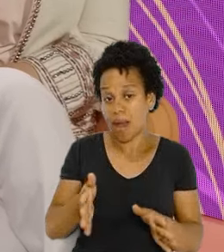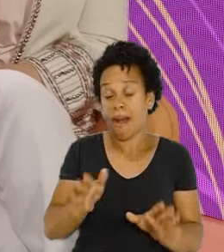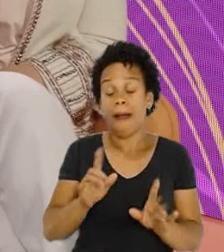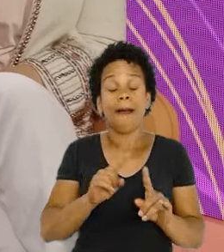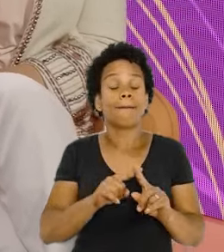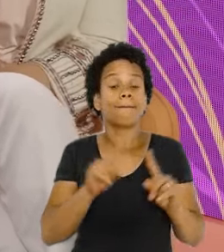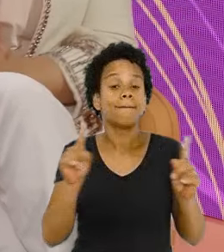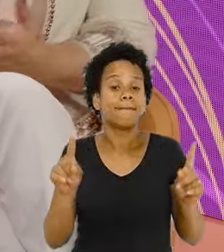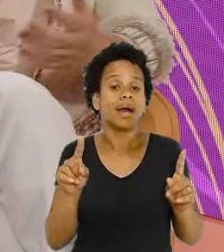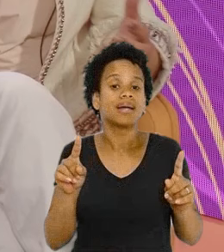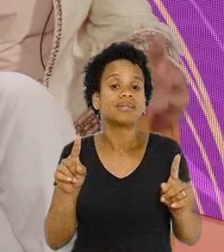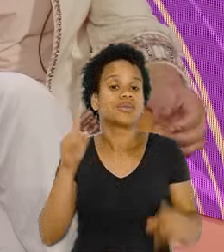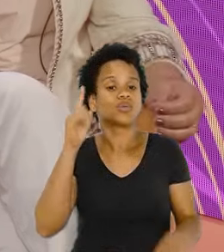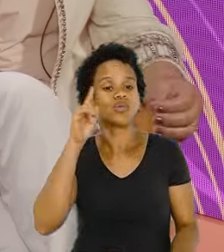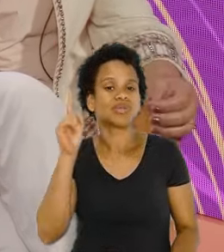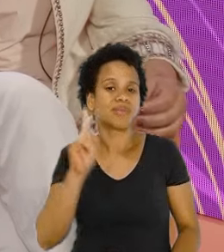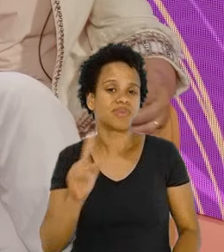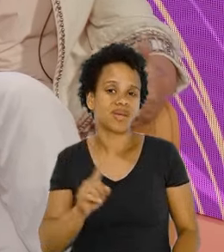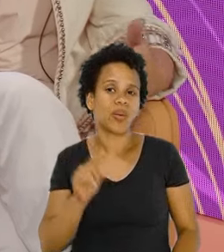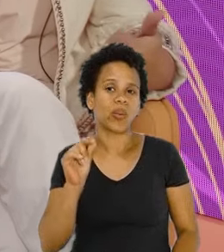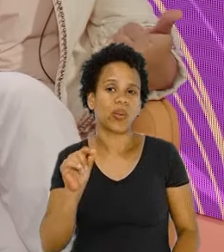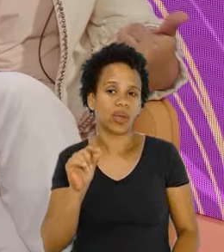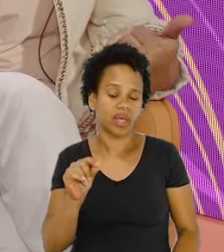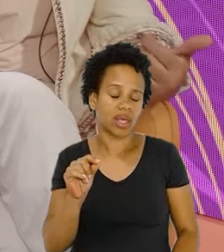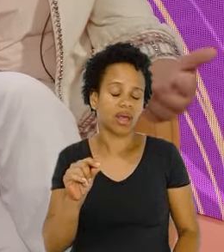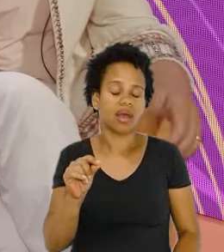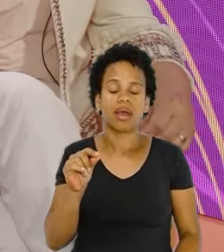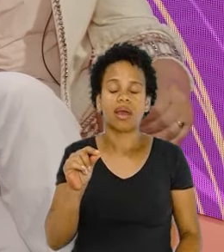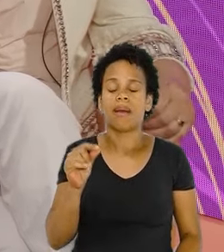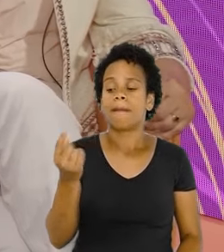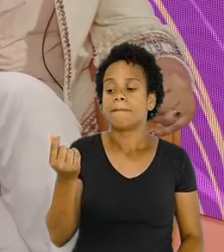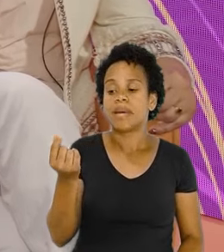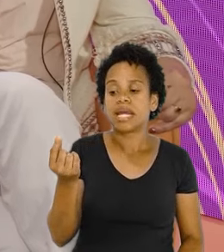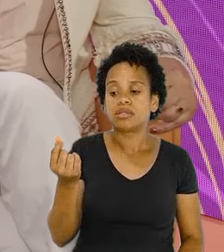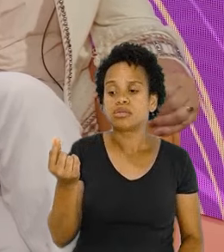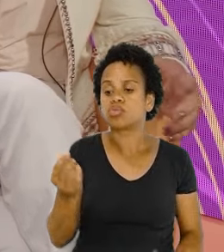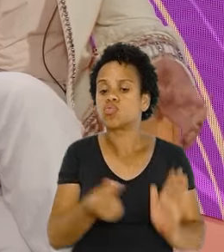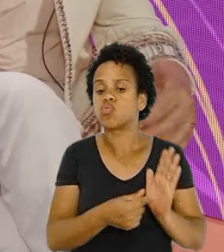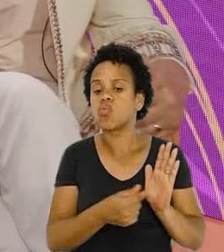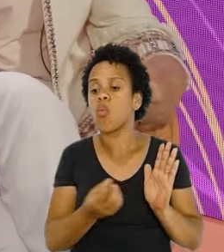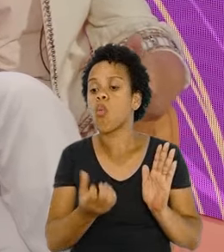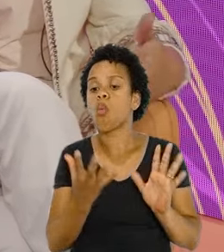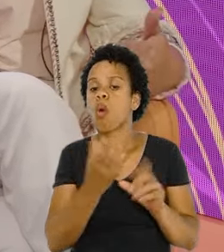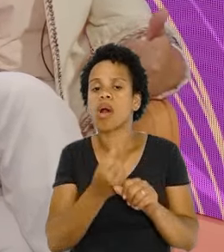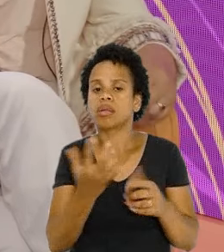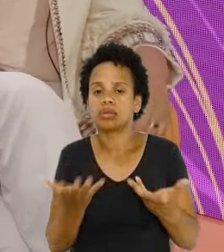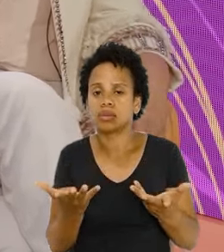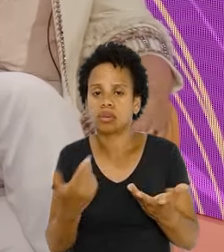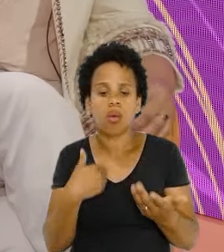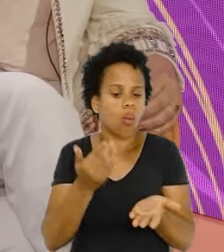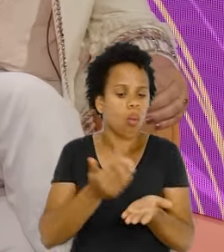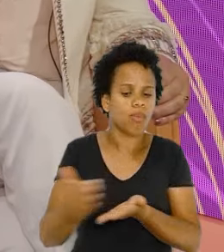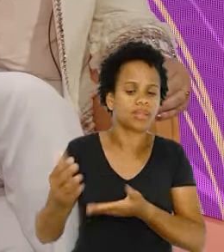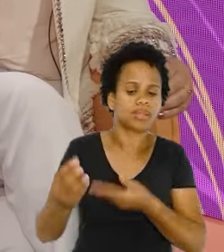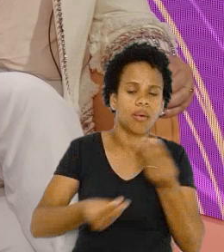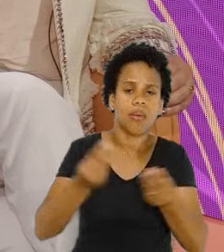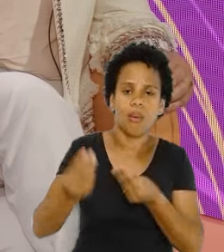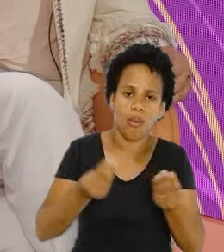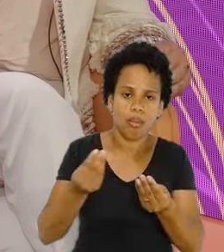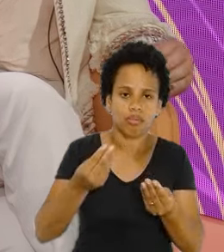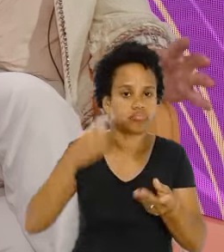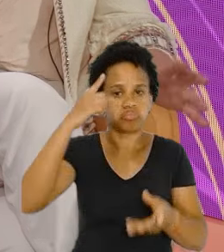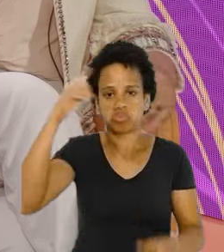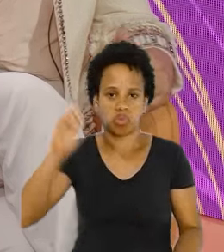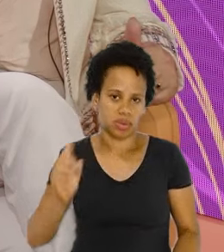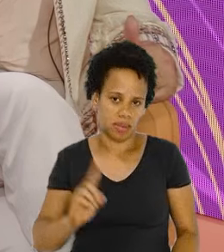não sabia usar eu não sabia precificar eu não sabia como começar E aí eu comecei